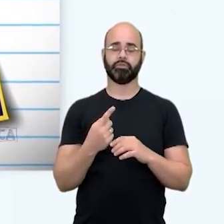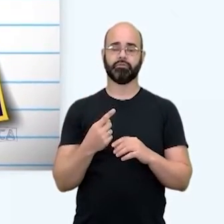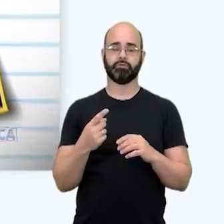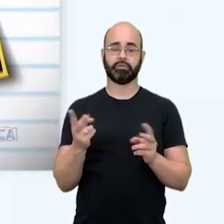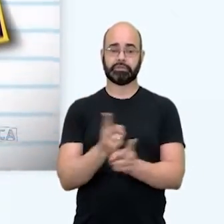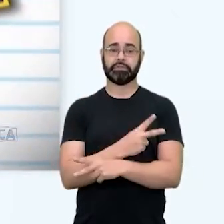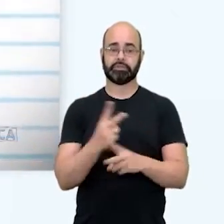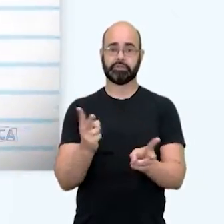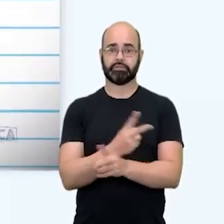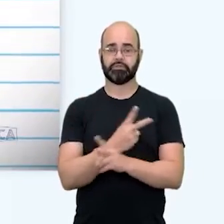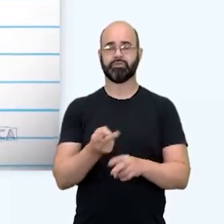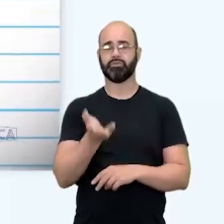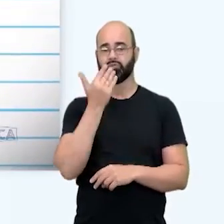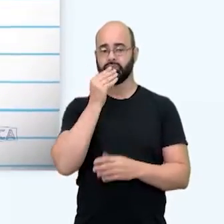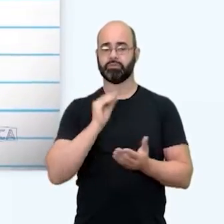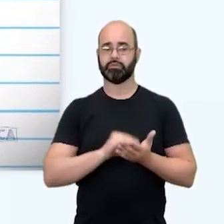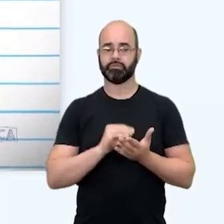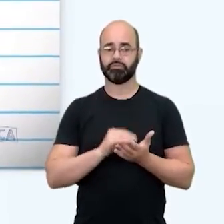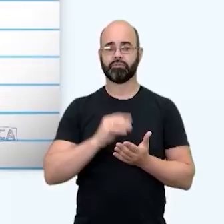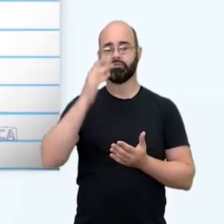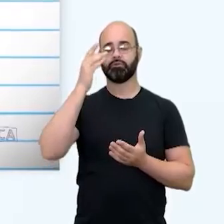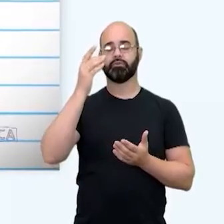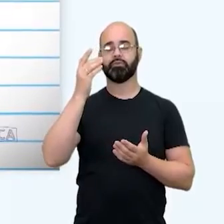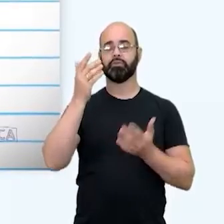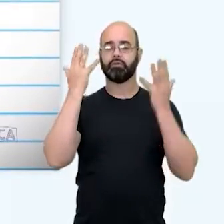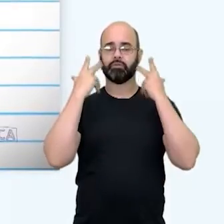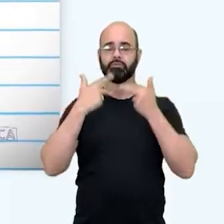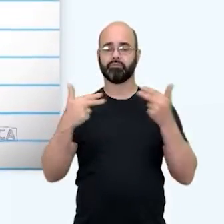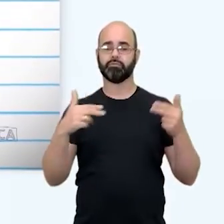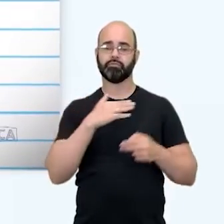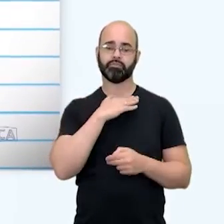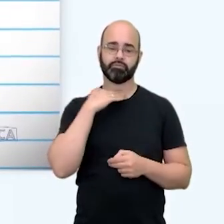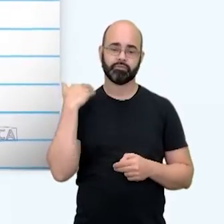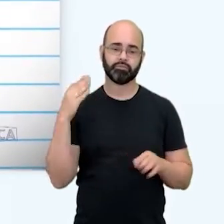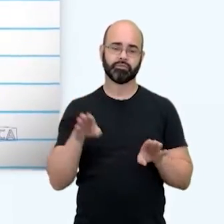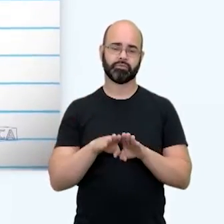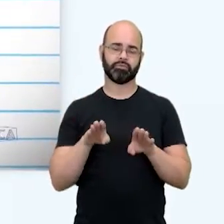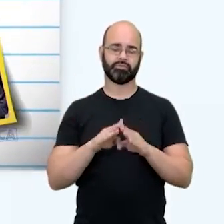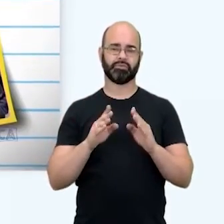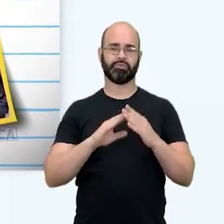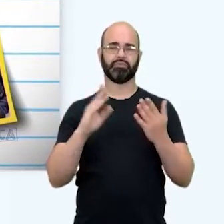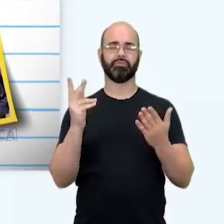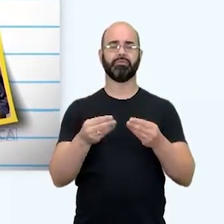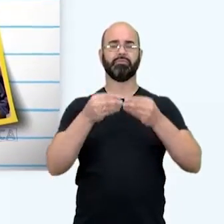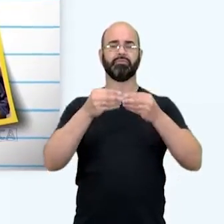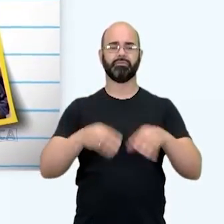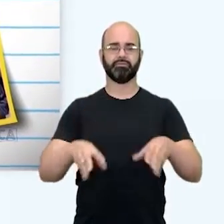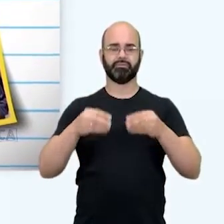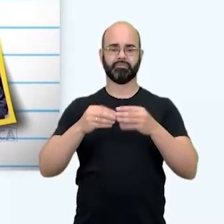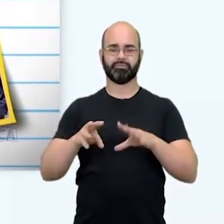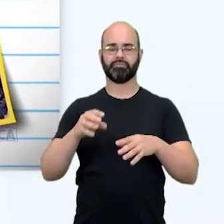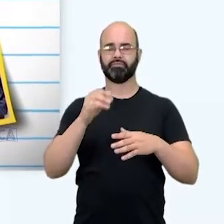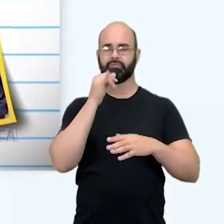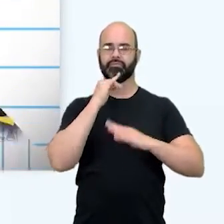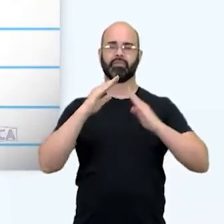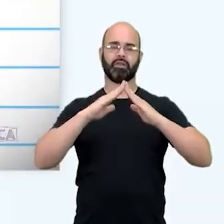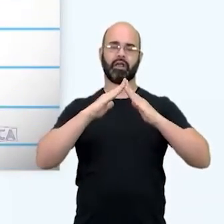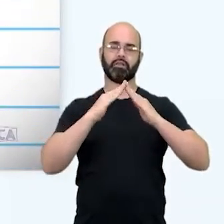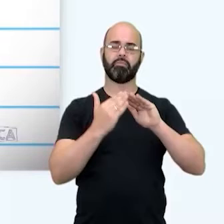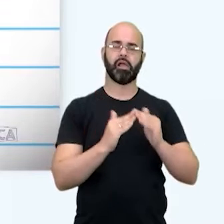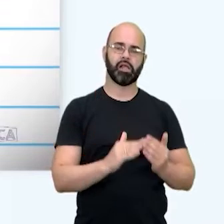escassez de alimentos, extinção de espécies, danos estruturais em países afetados por desastres e enormes fluxos de